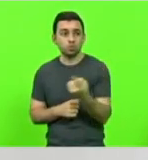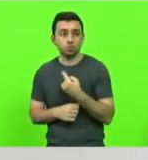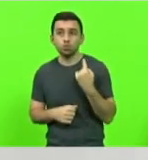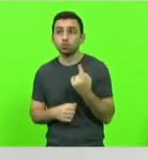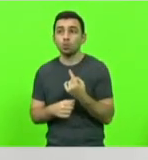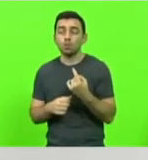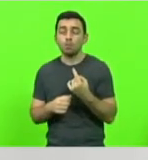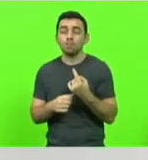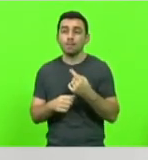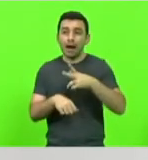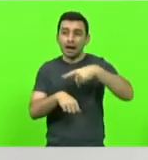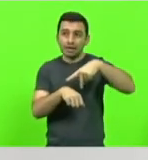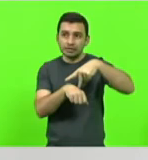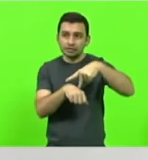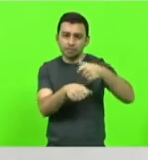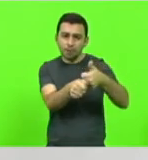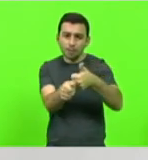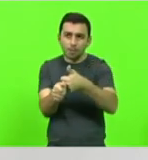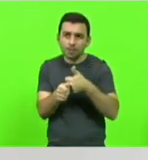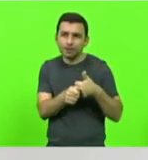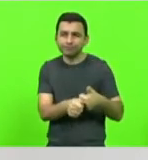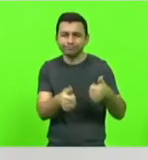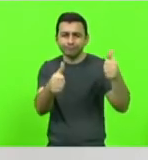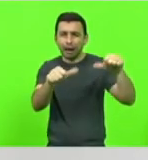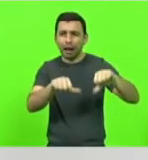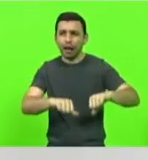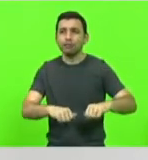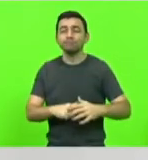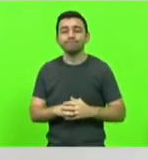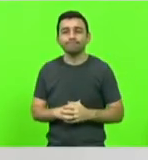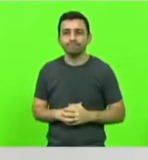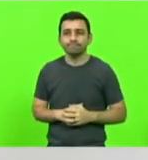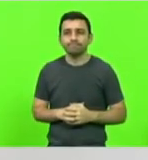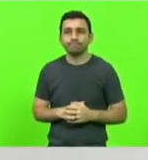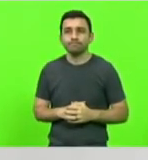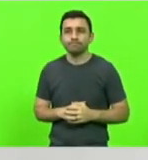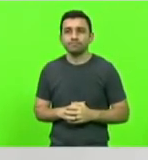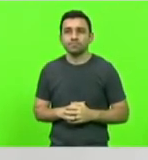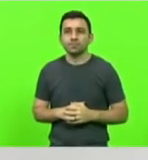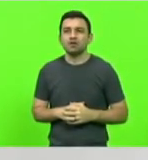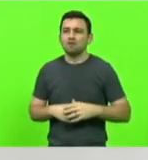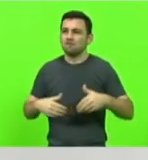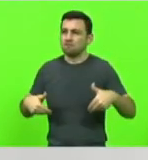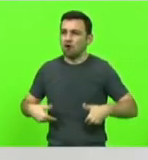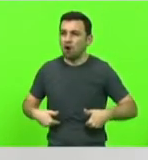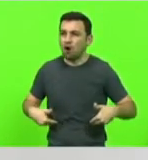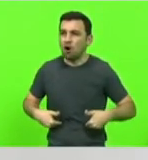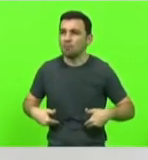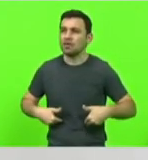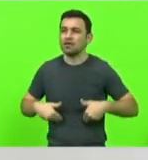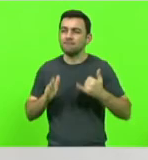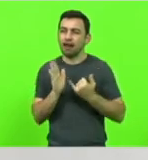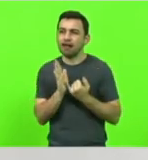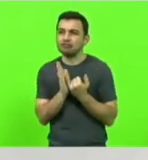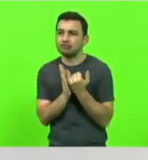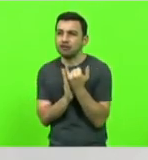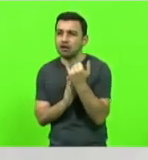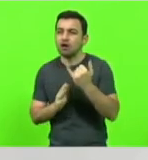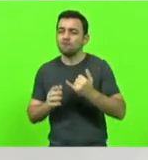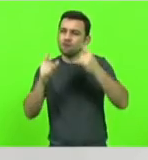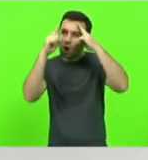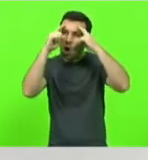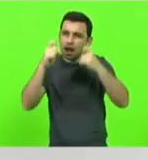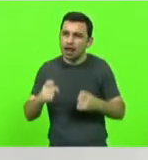estão passando por ele agora, a situação de fome, de inflação, de violência urbana,